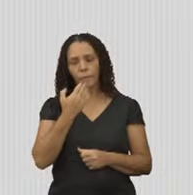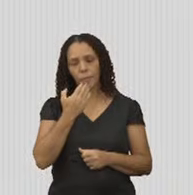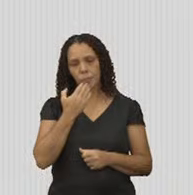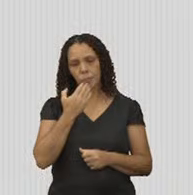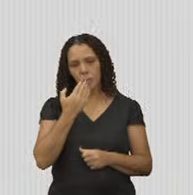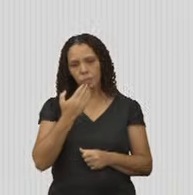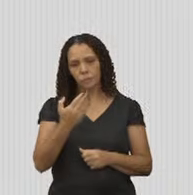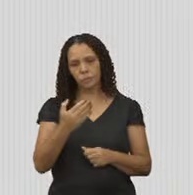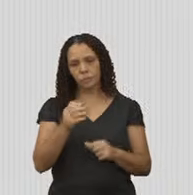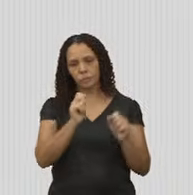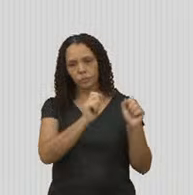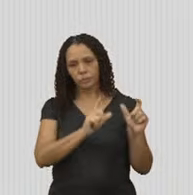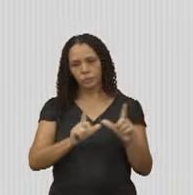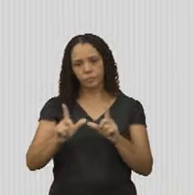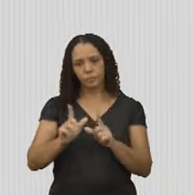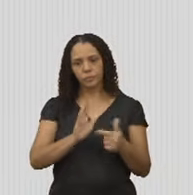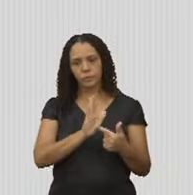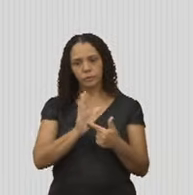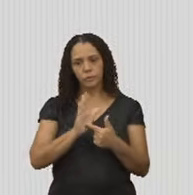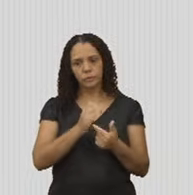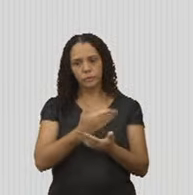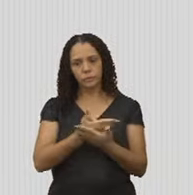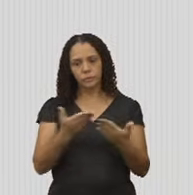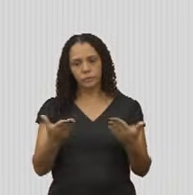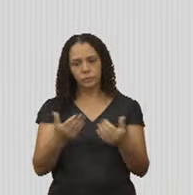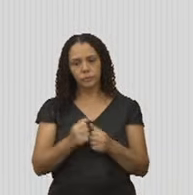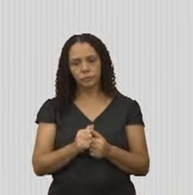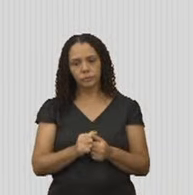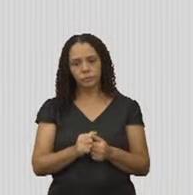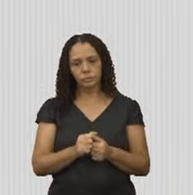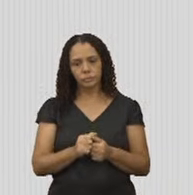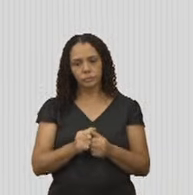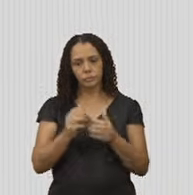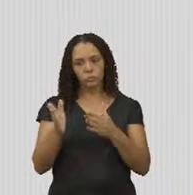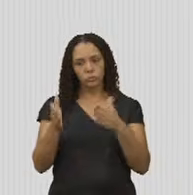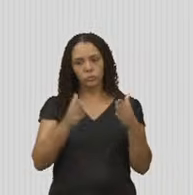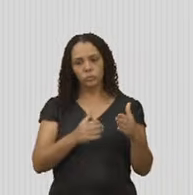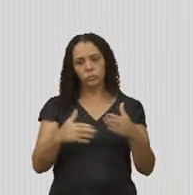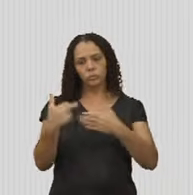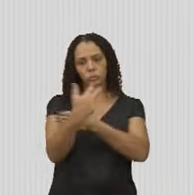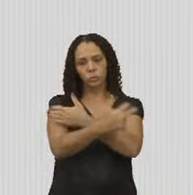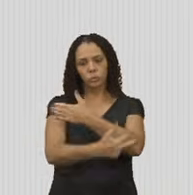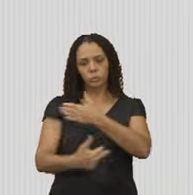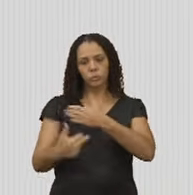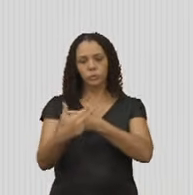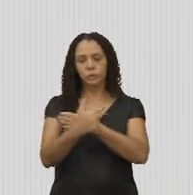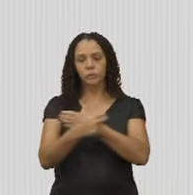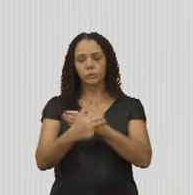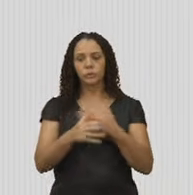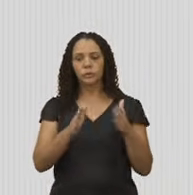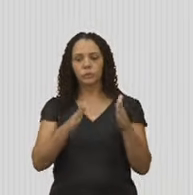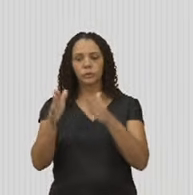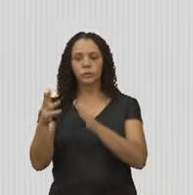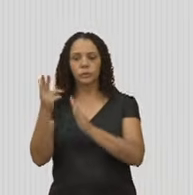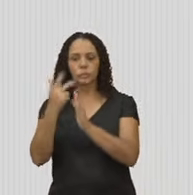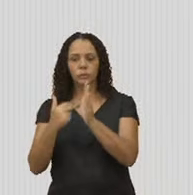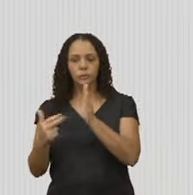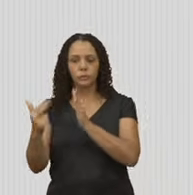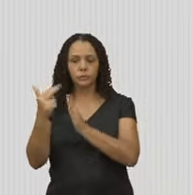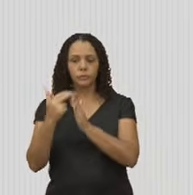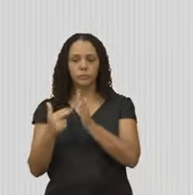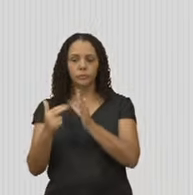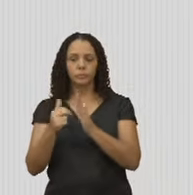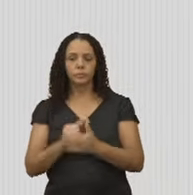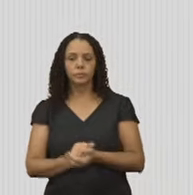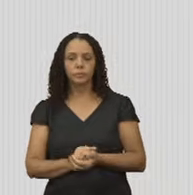técnicos que coloquem o próximo slide para mostrar aí para vocês, de um lado o muralismo, de outro lado o grafite. Então,